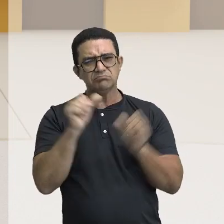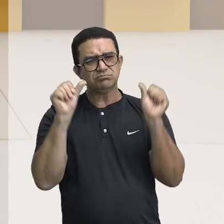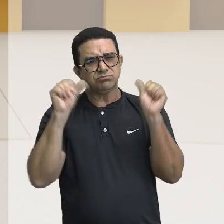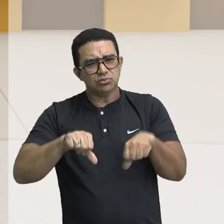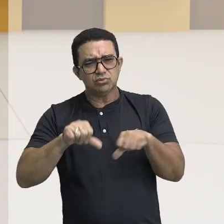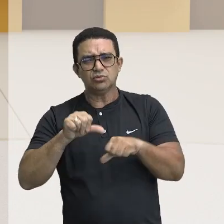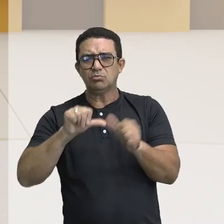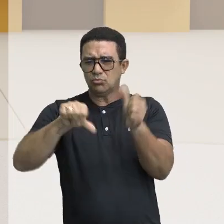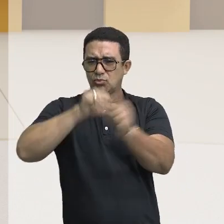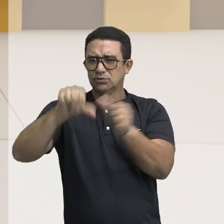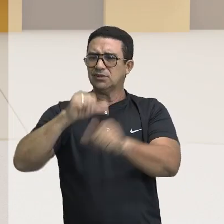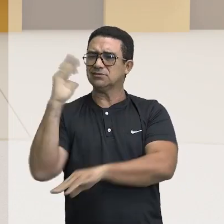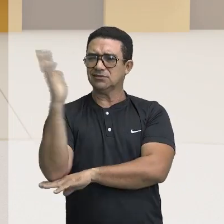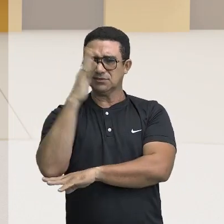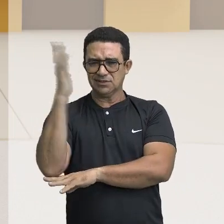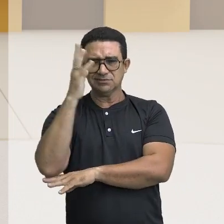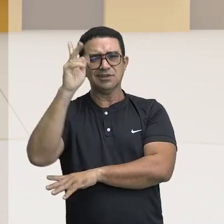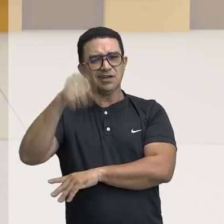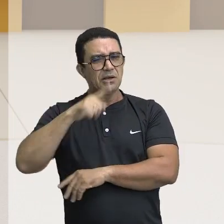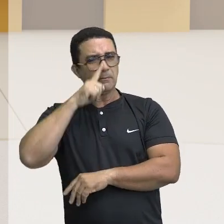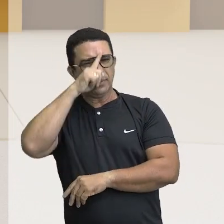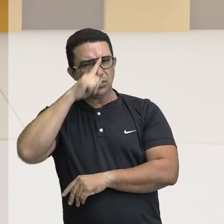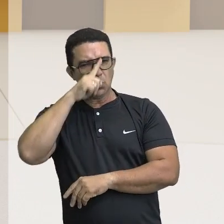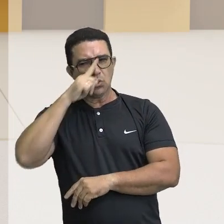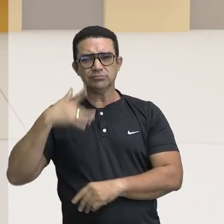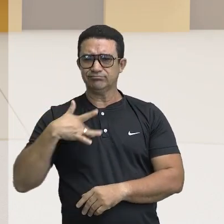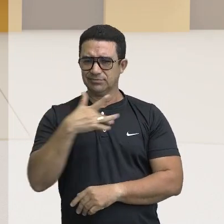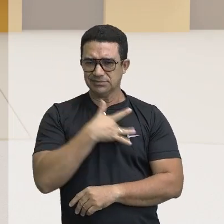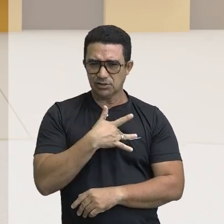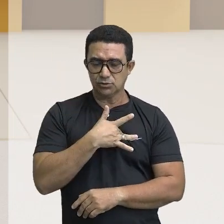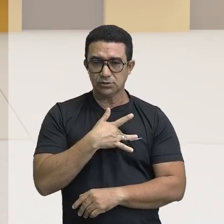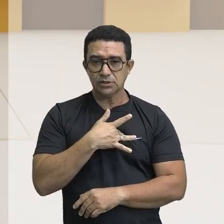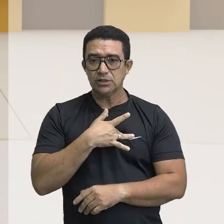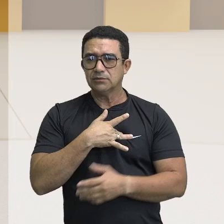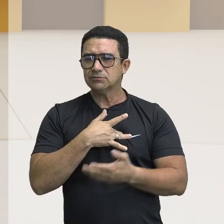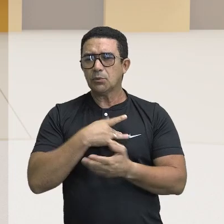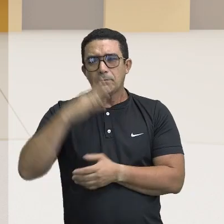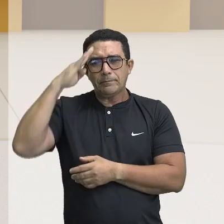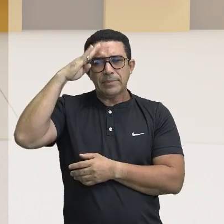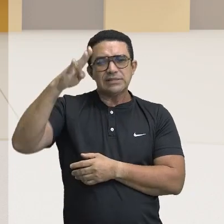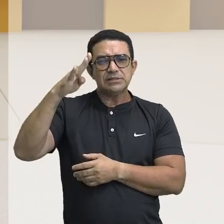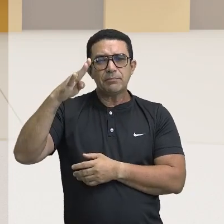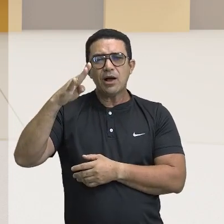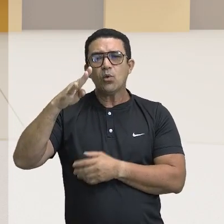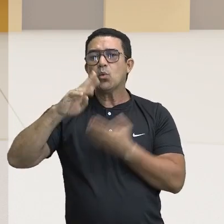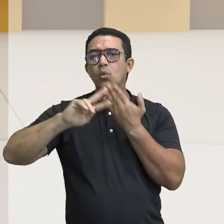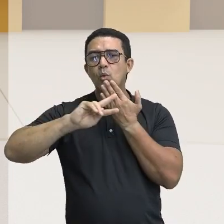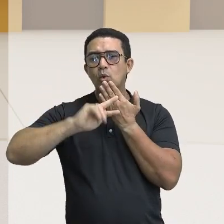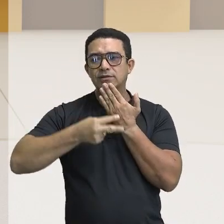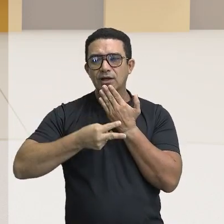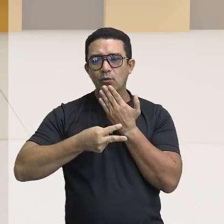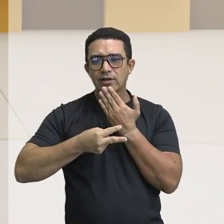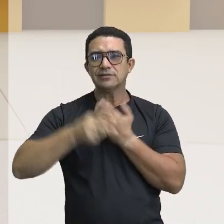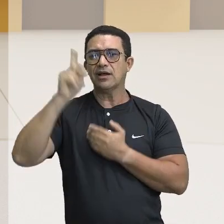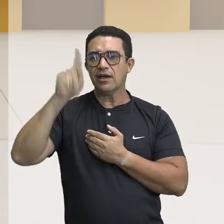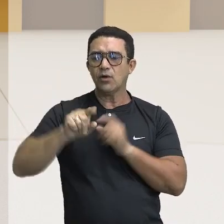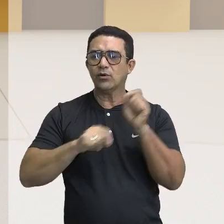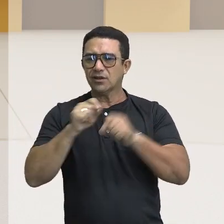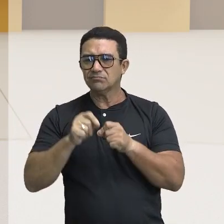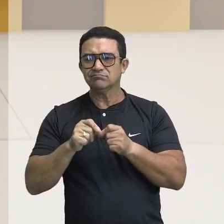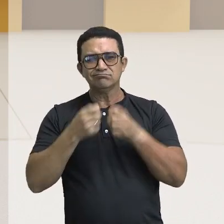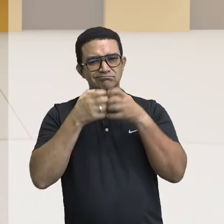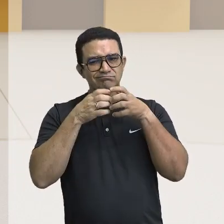riscos direta e indiretamente à saúde. Dentre os principais efeitos estão a intensificação de